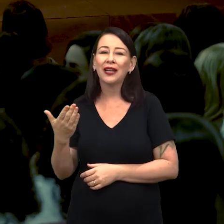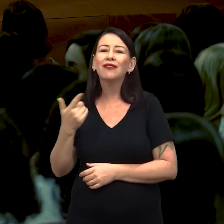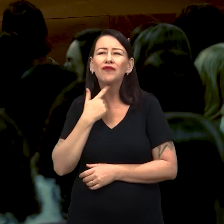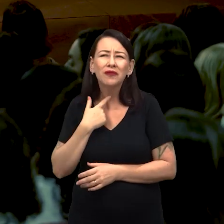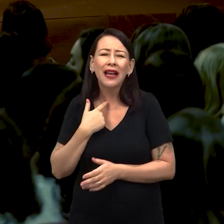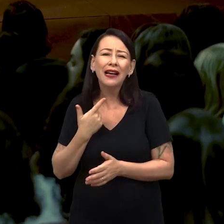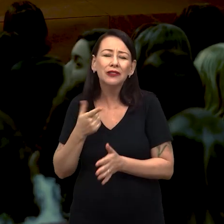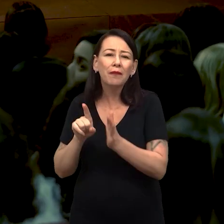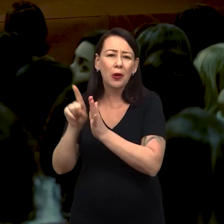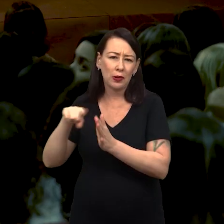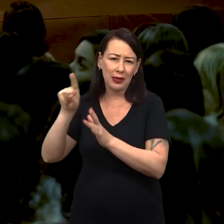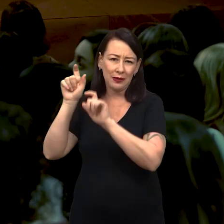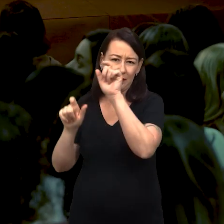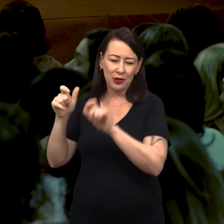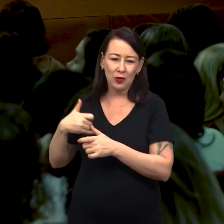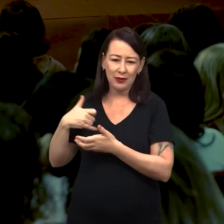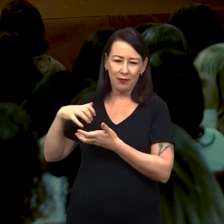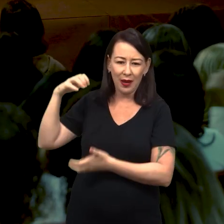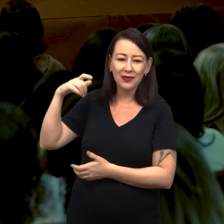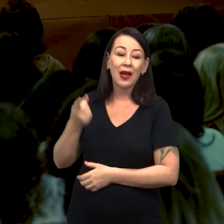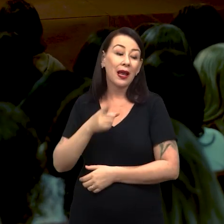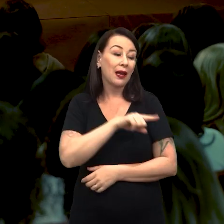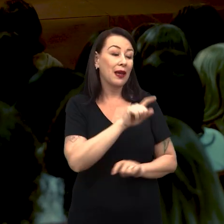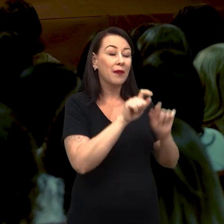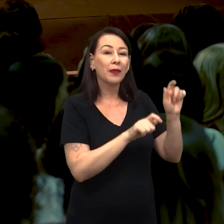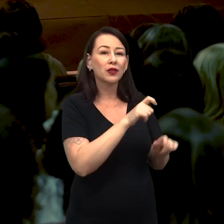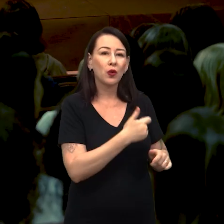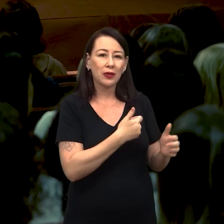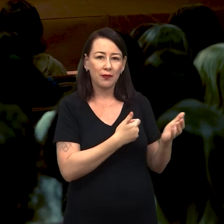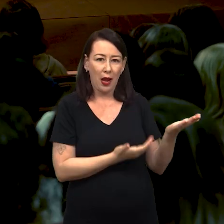tias, pessoas mais velhas e também